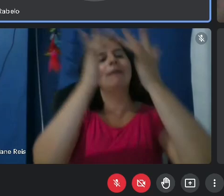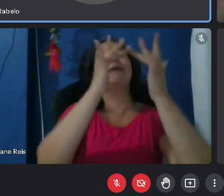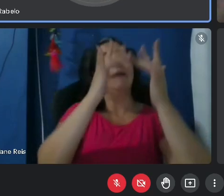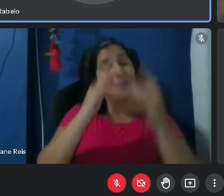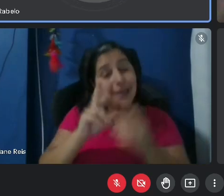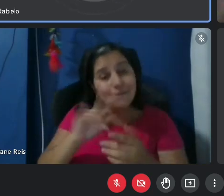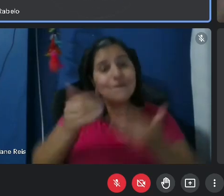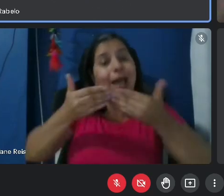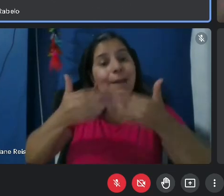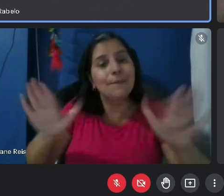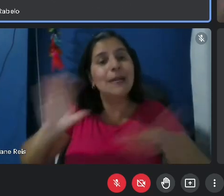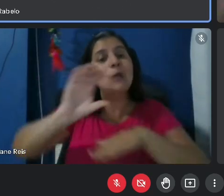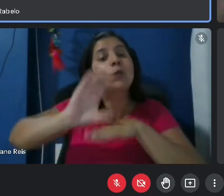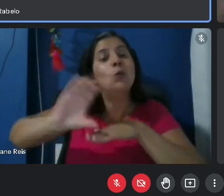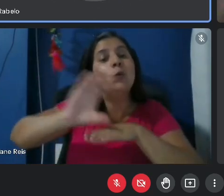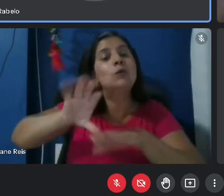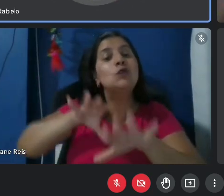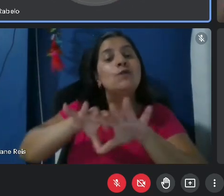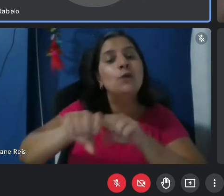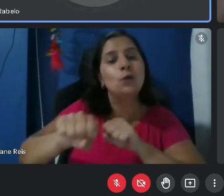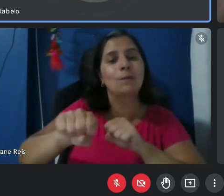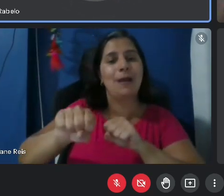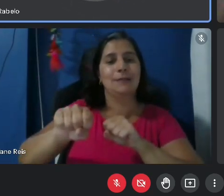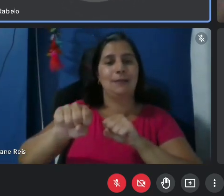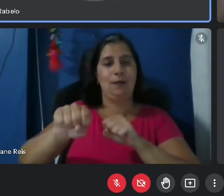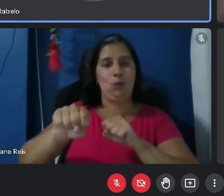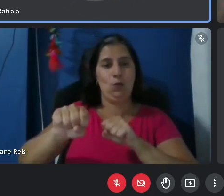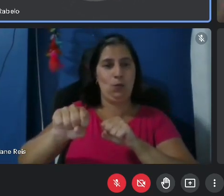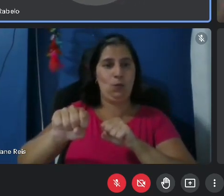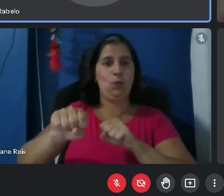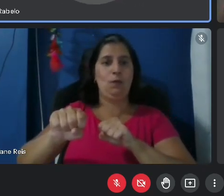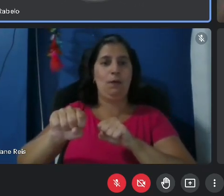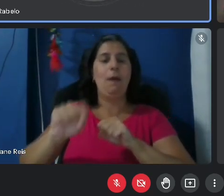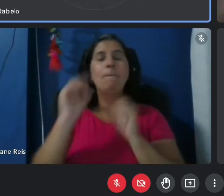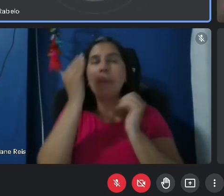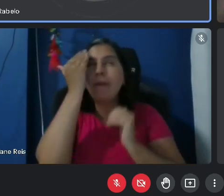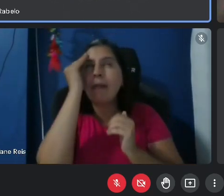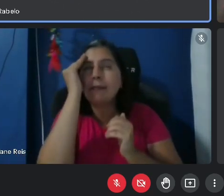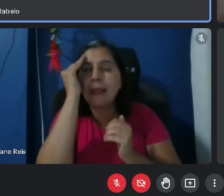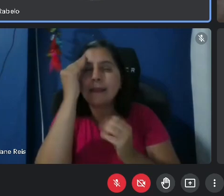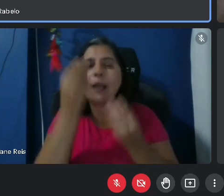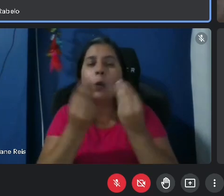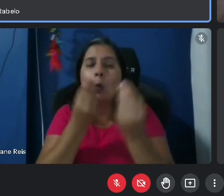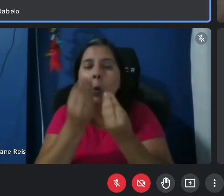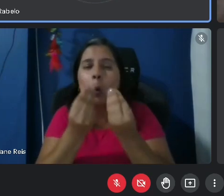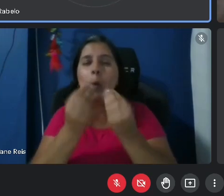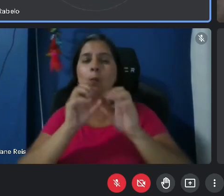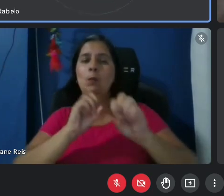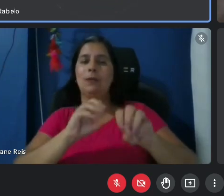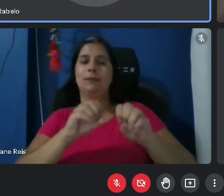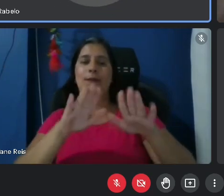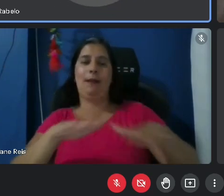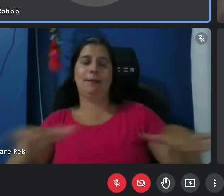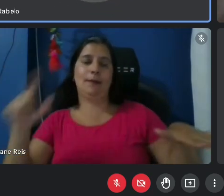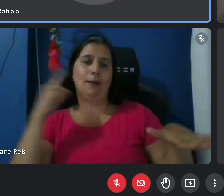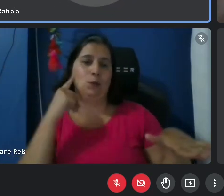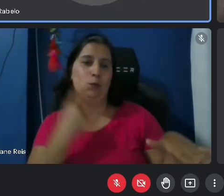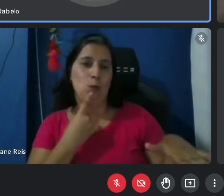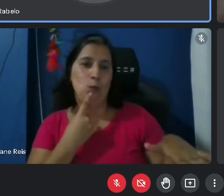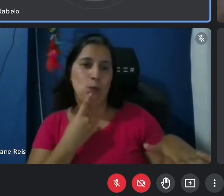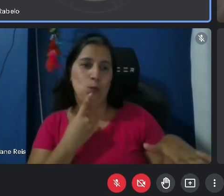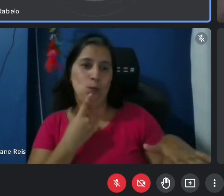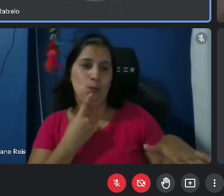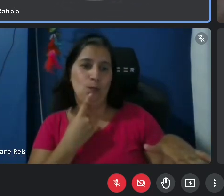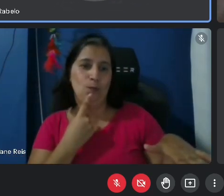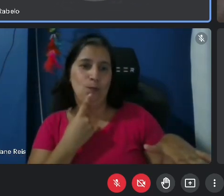de educação, precisa ter esse conhecimento, dessa formação. Entender como que